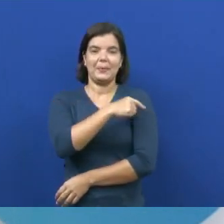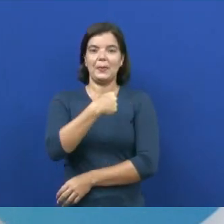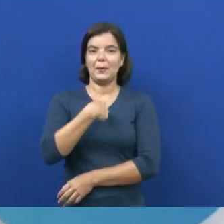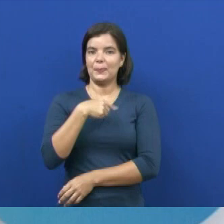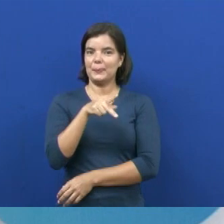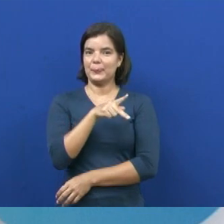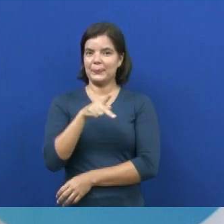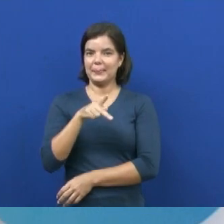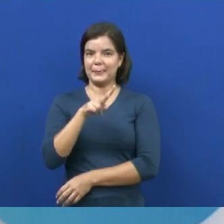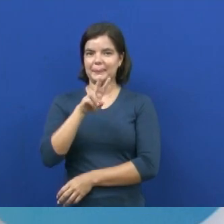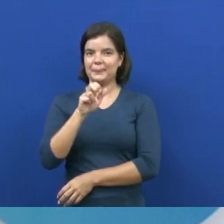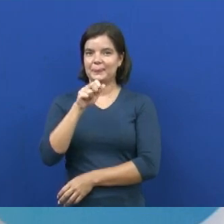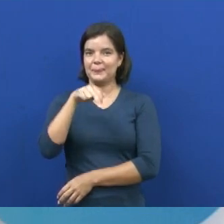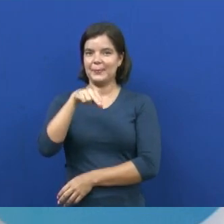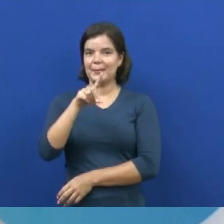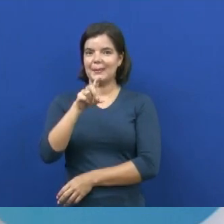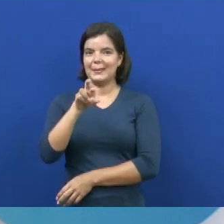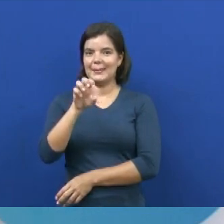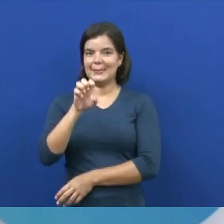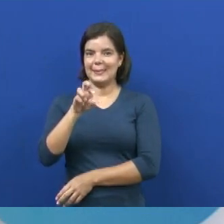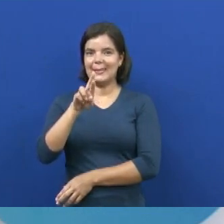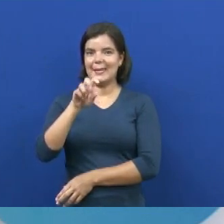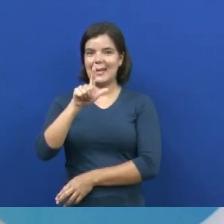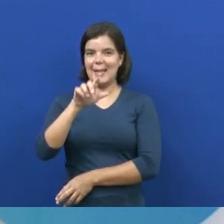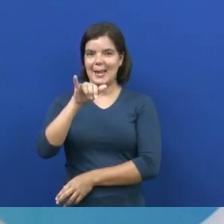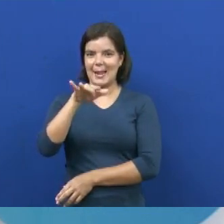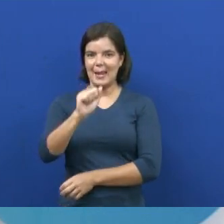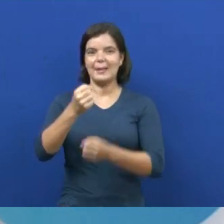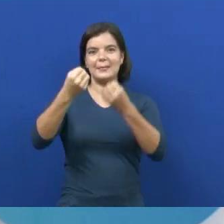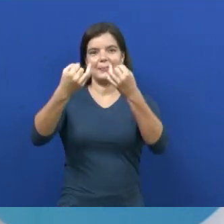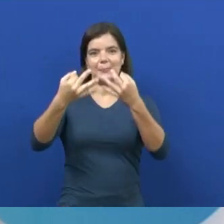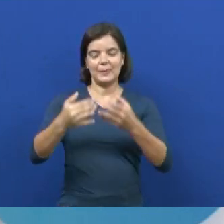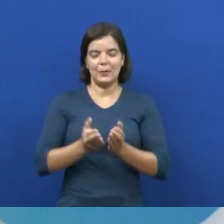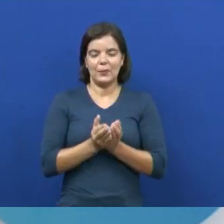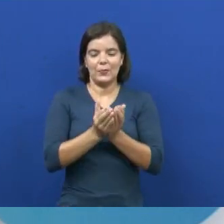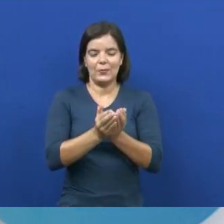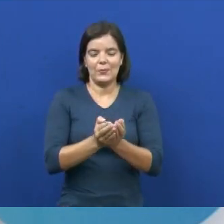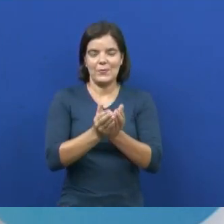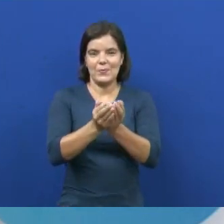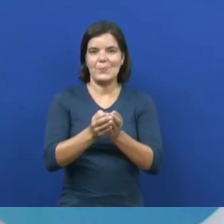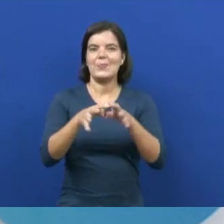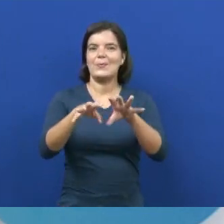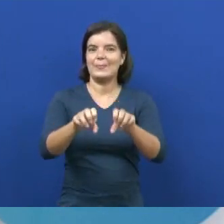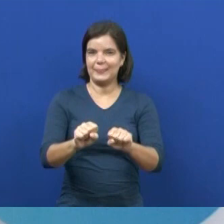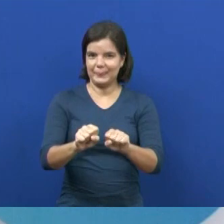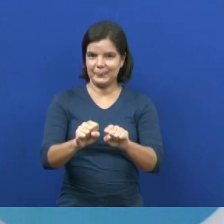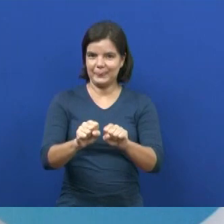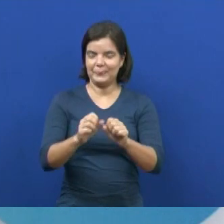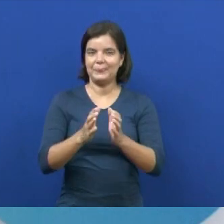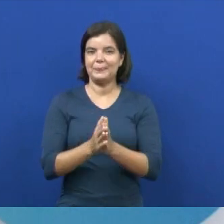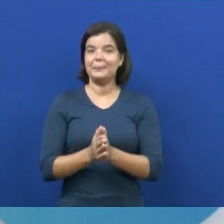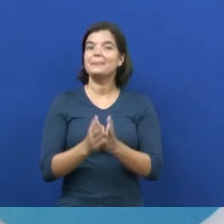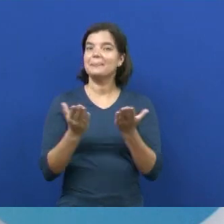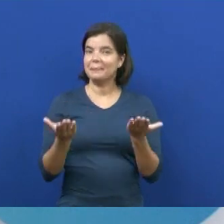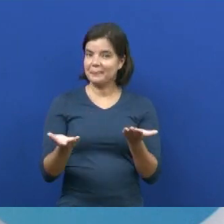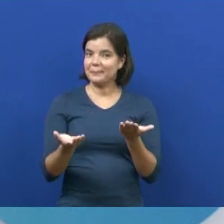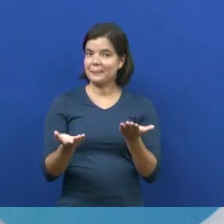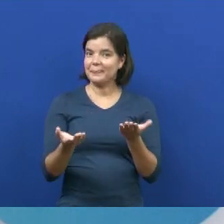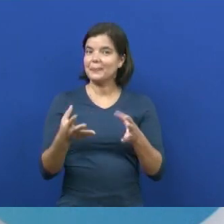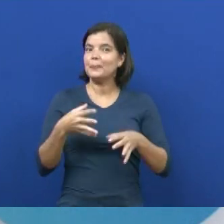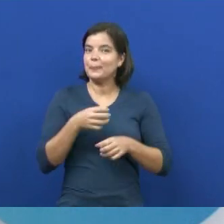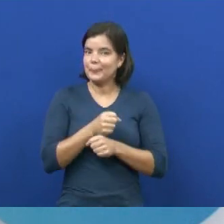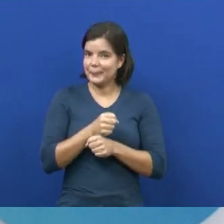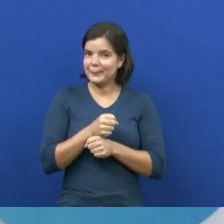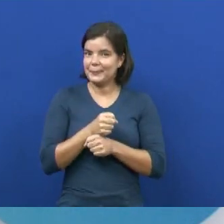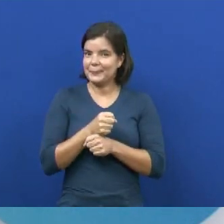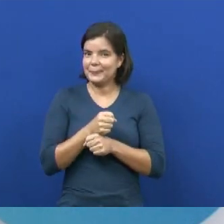sou a professora Vanderleia e nós iremos falar sobre a expansão marítima. Vamos lá?